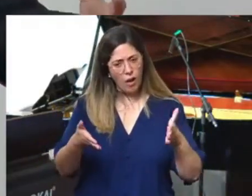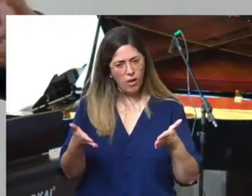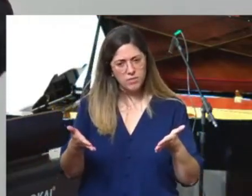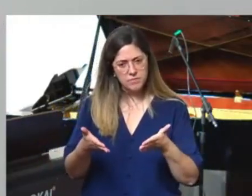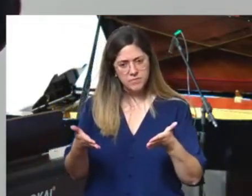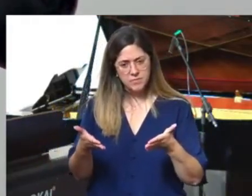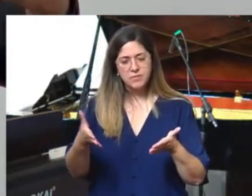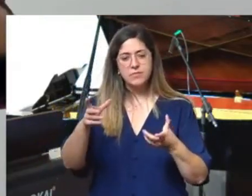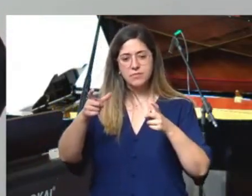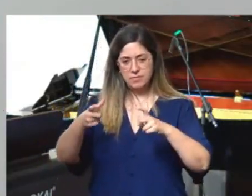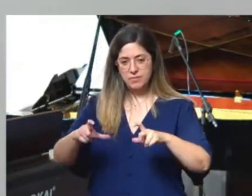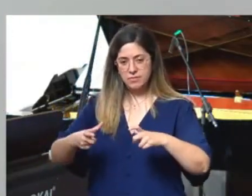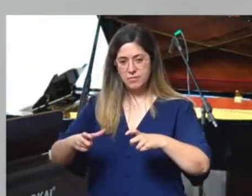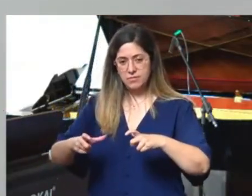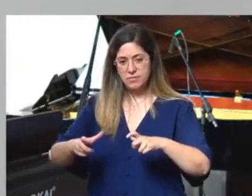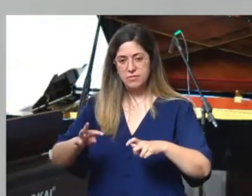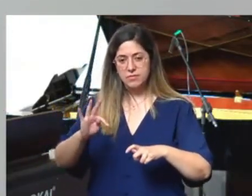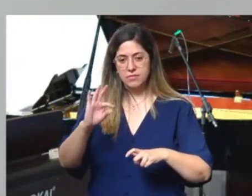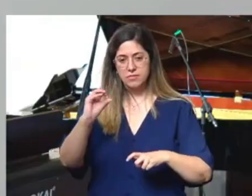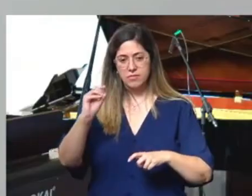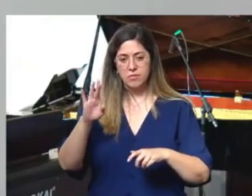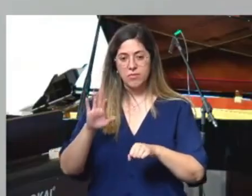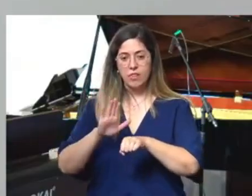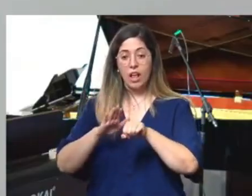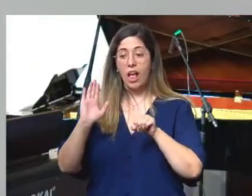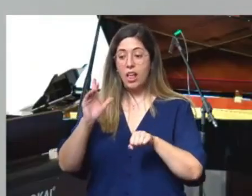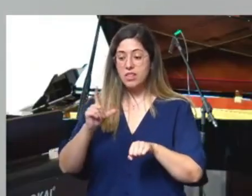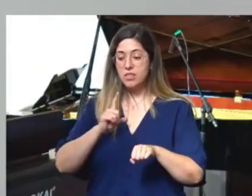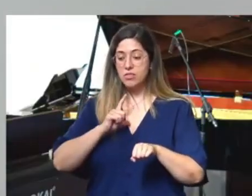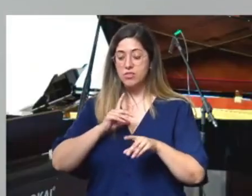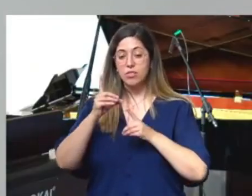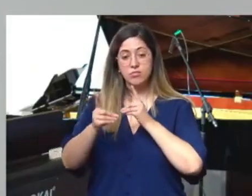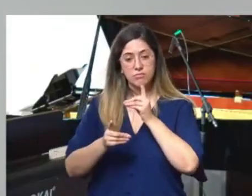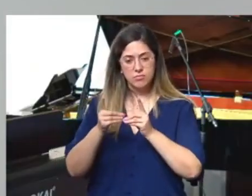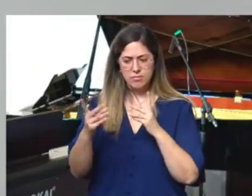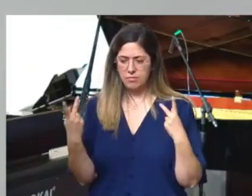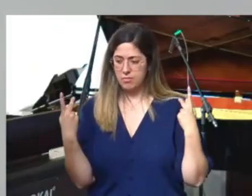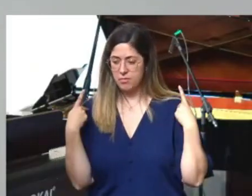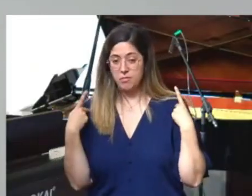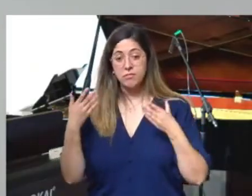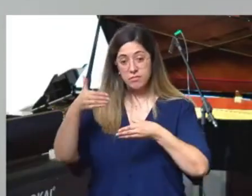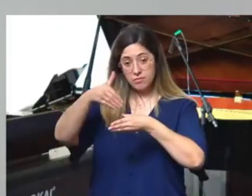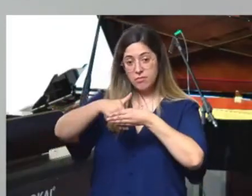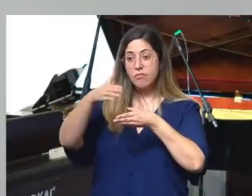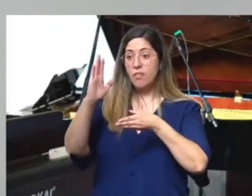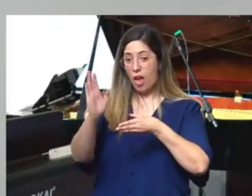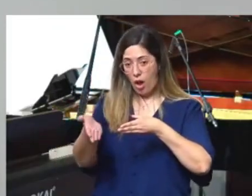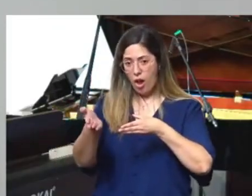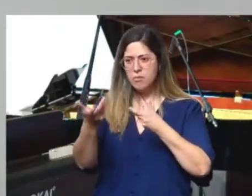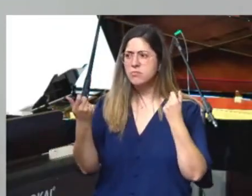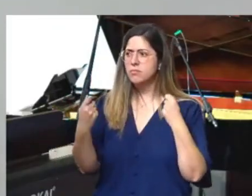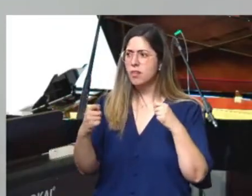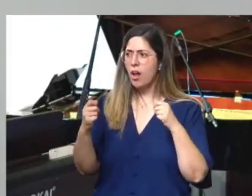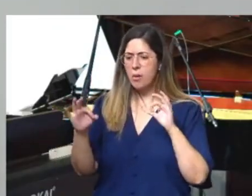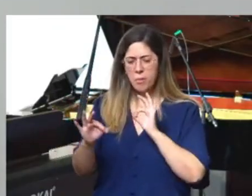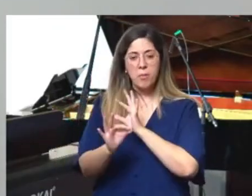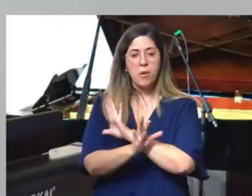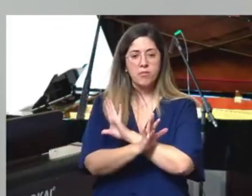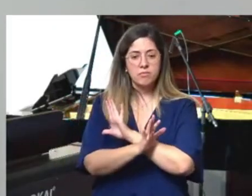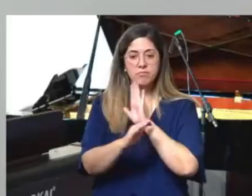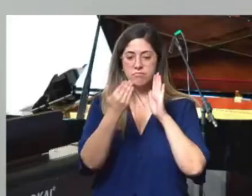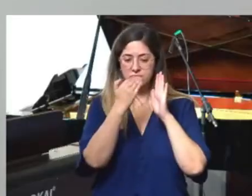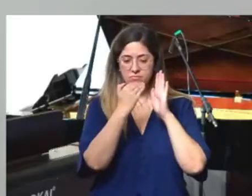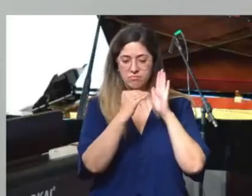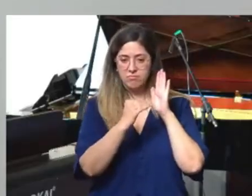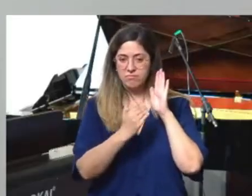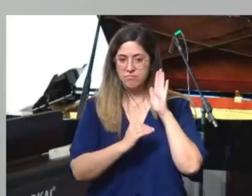eleitos, presbíteros, cheios do Espírito Santo, modelos, exemplos no meio da igreja, está na hora de colocar o